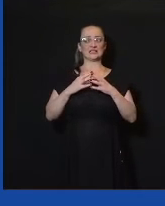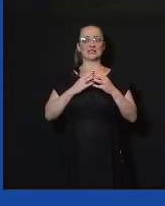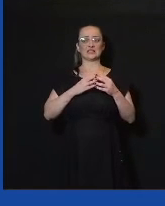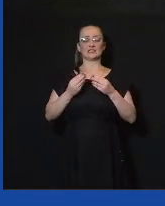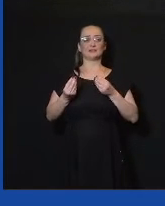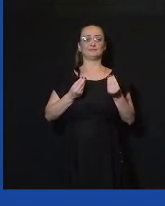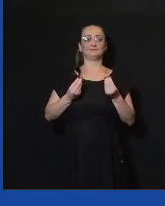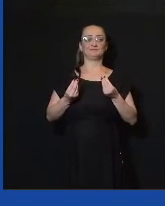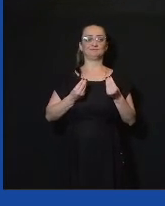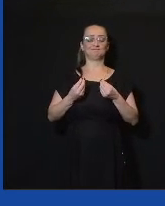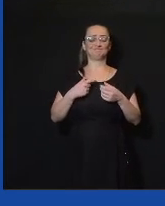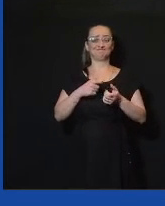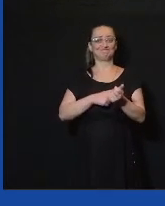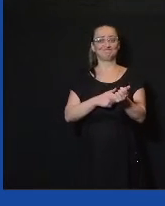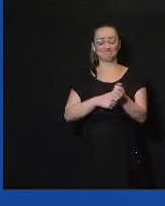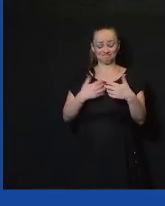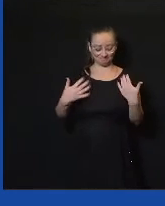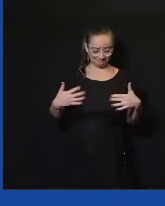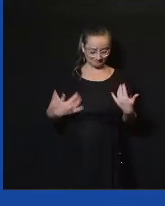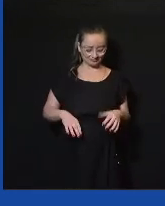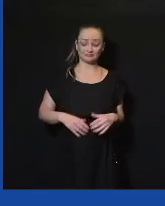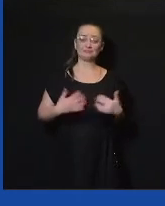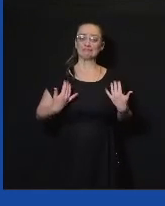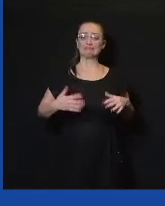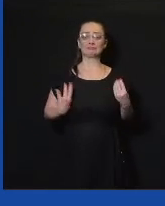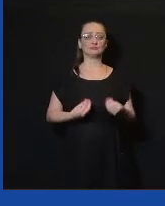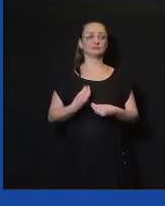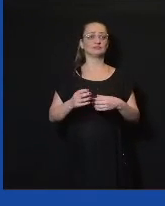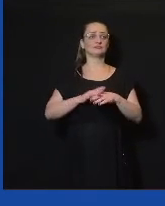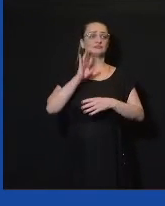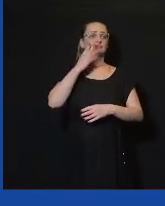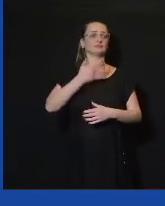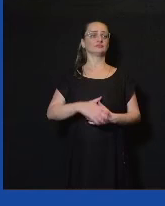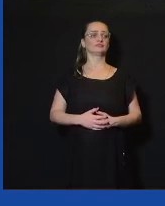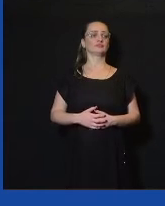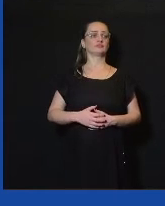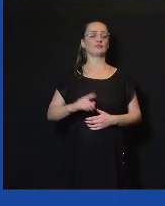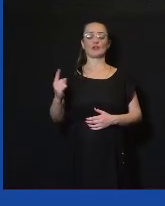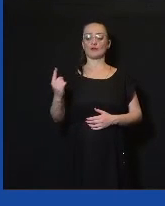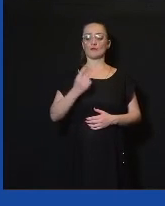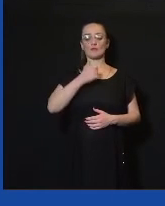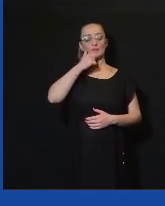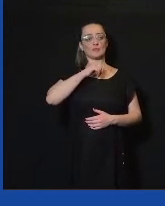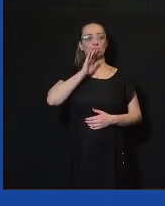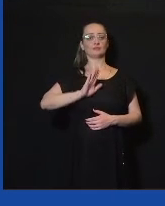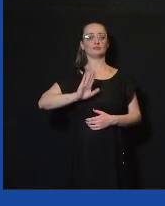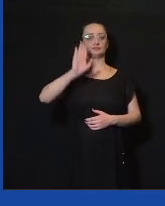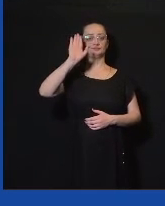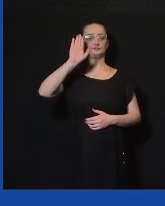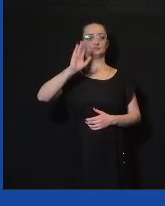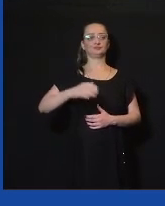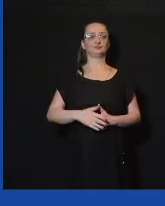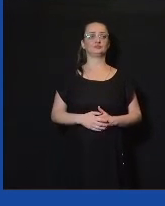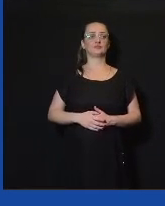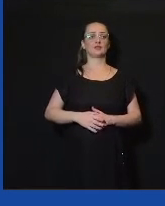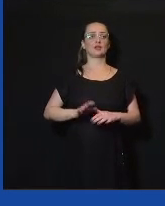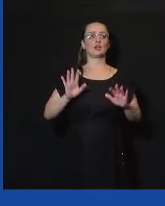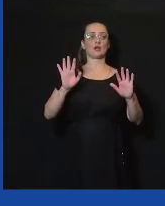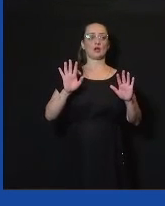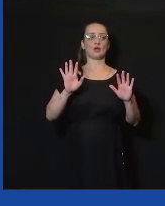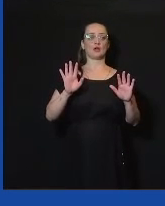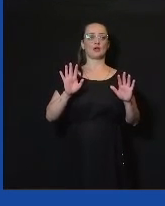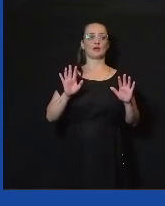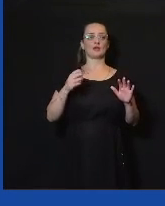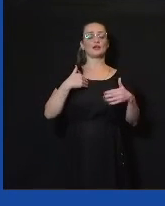climão, aquela tensão. O que nós vamos fazer agora? E vai para lá e para cá. De repente, uma mãe se levanta e fala: Ó, Zé Preto, Zé,